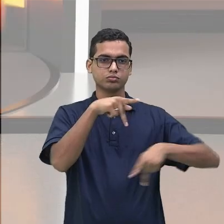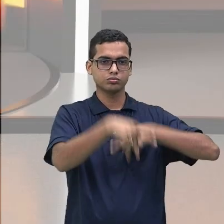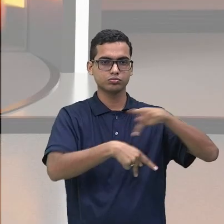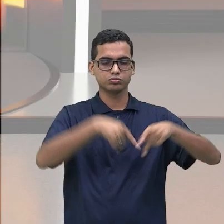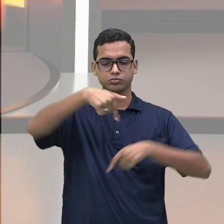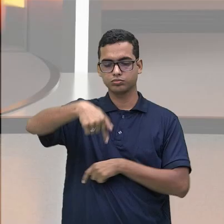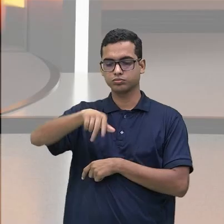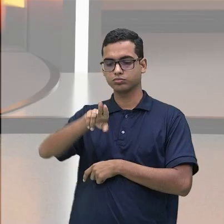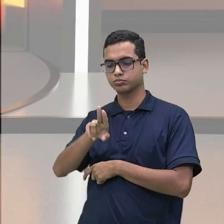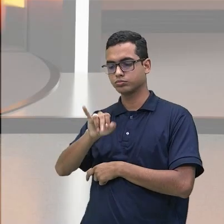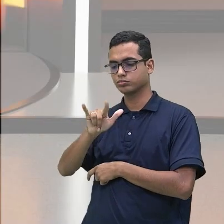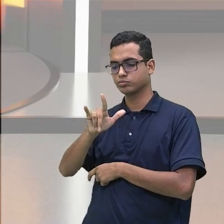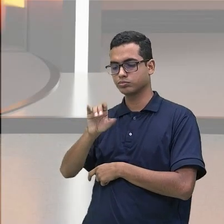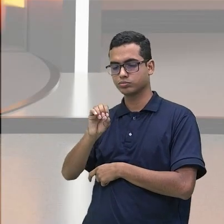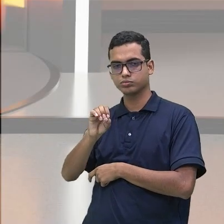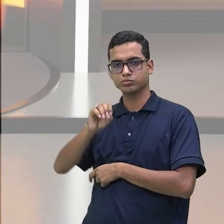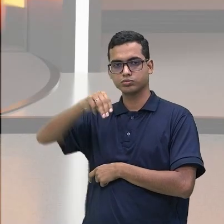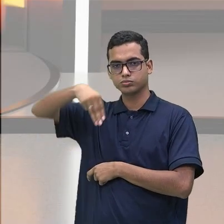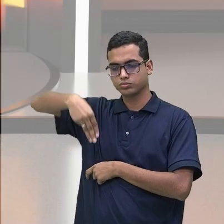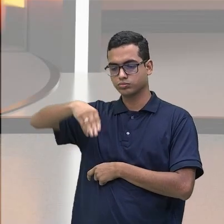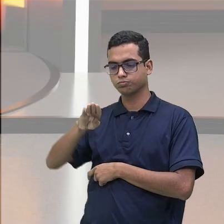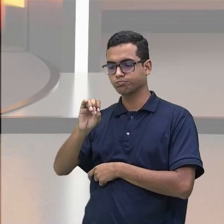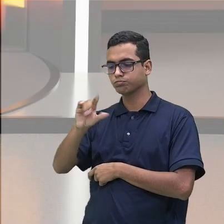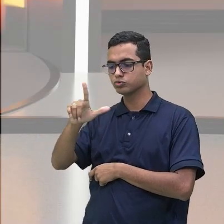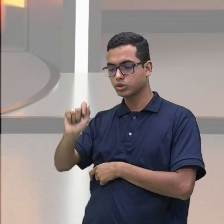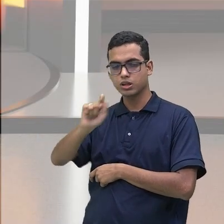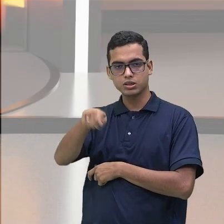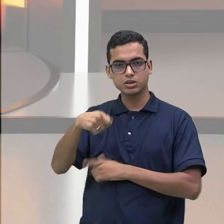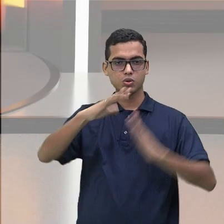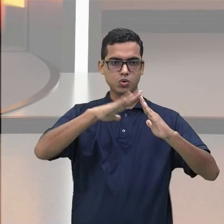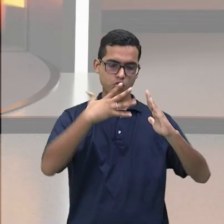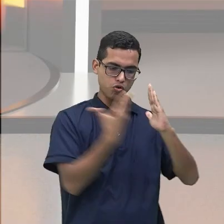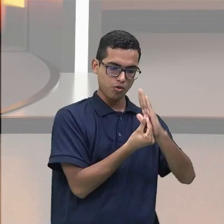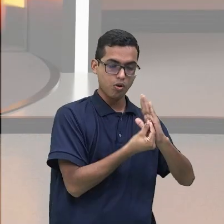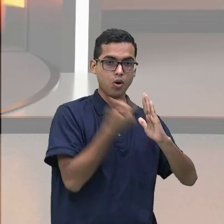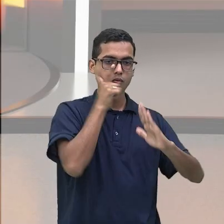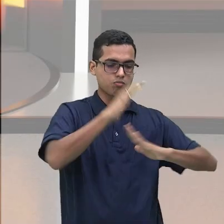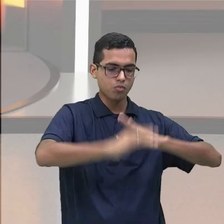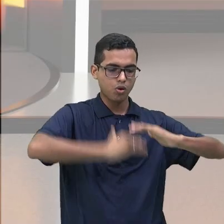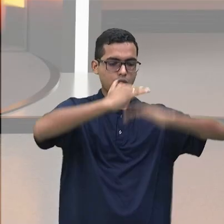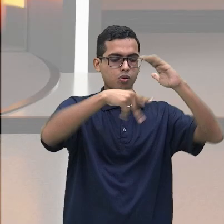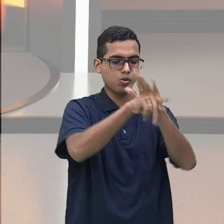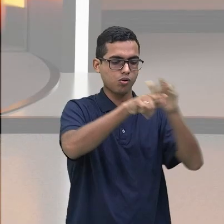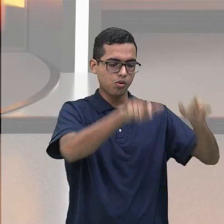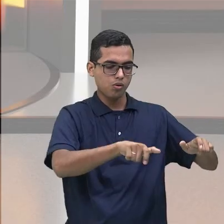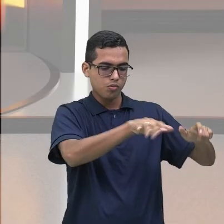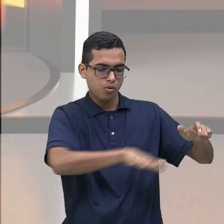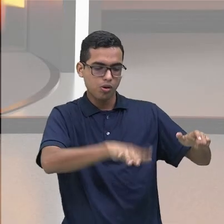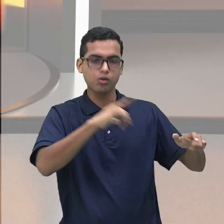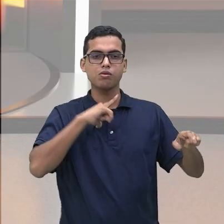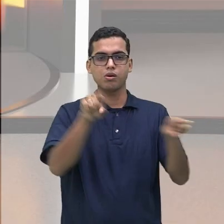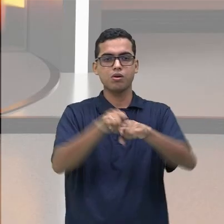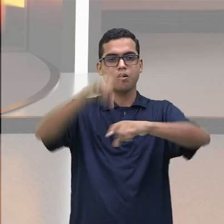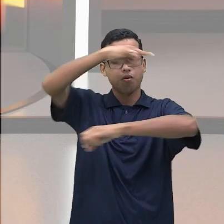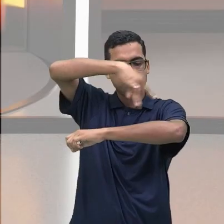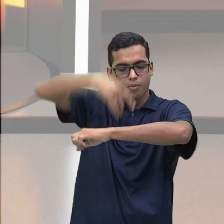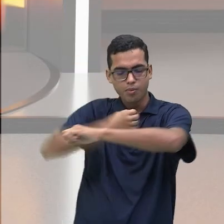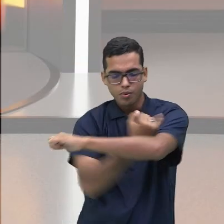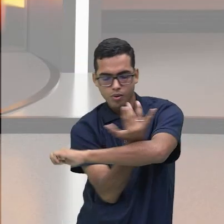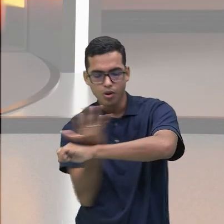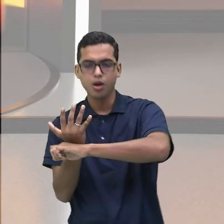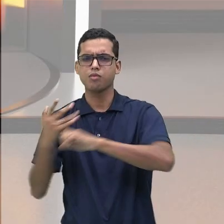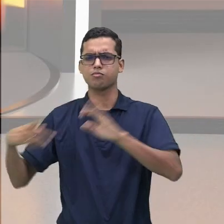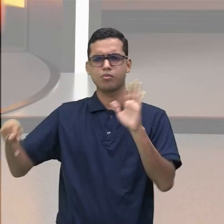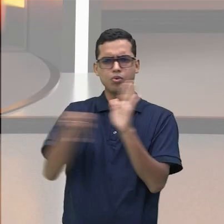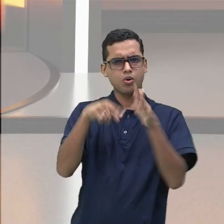Que acabam se desenvolvendo em pequenas áreas e acabam utilizando muito para plantio para atender às próprias